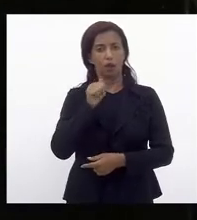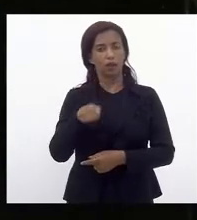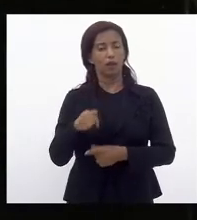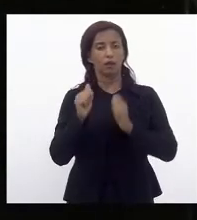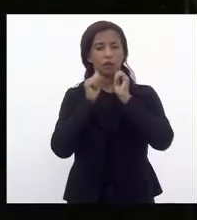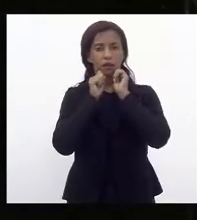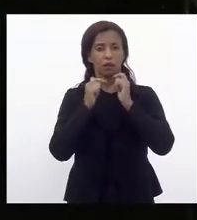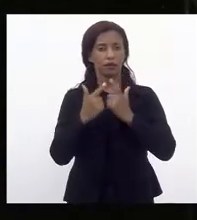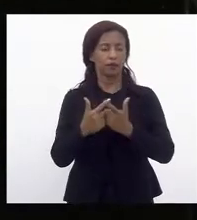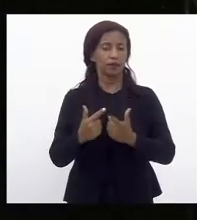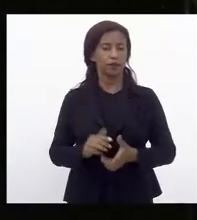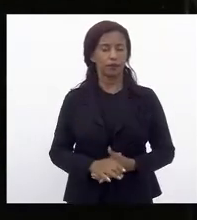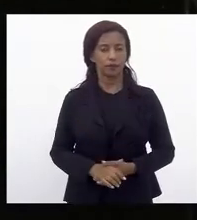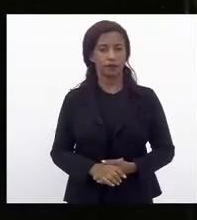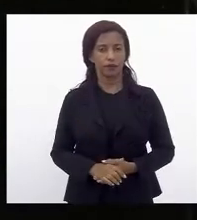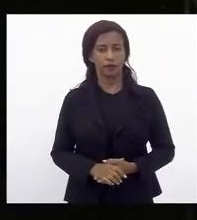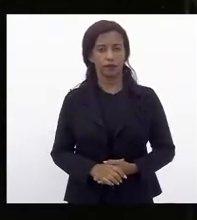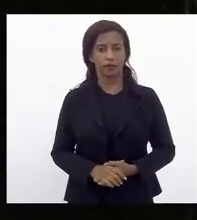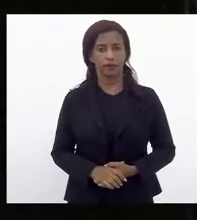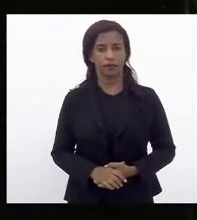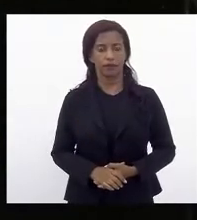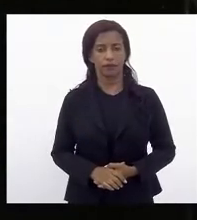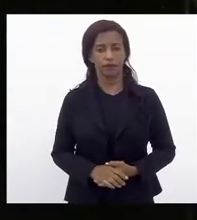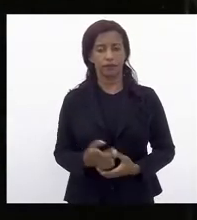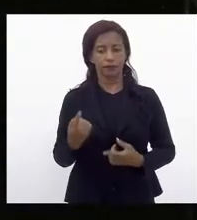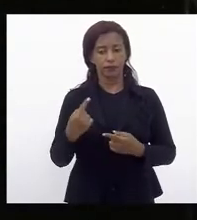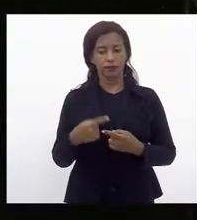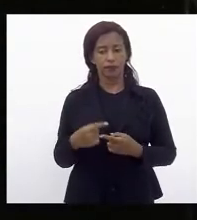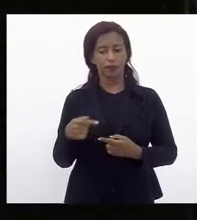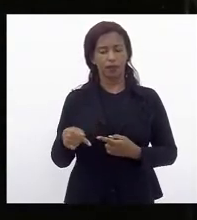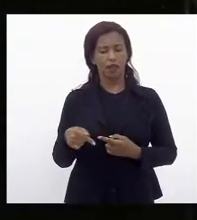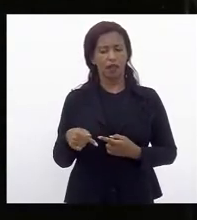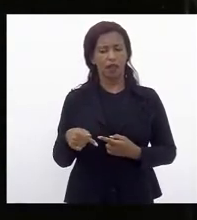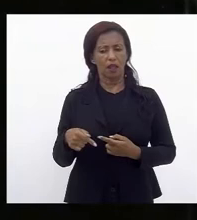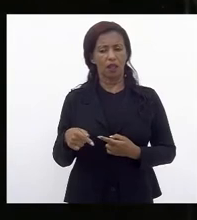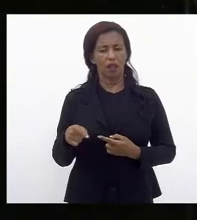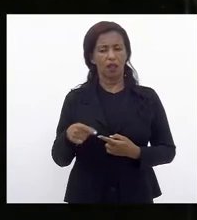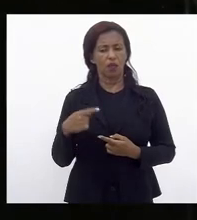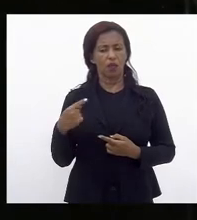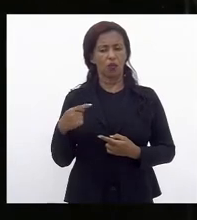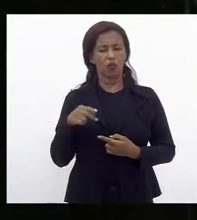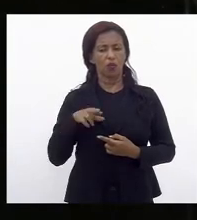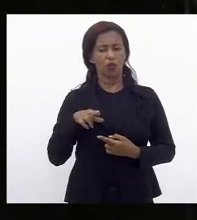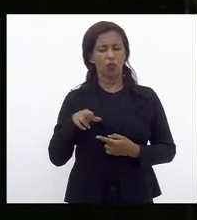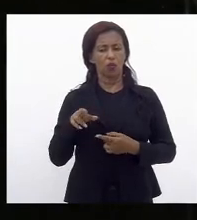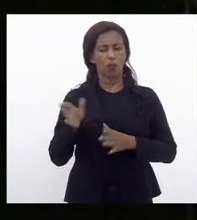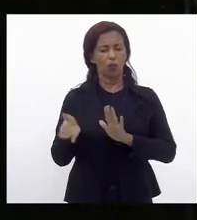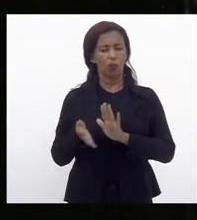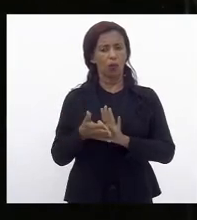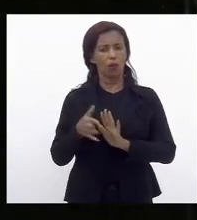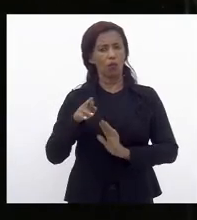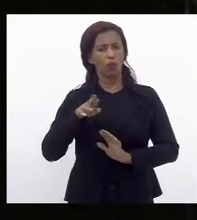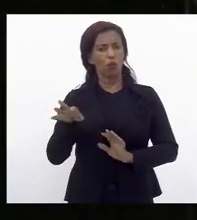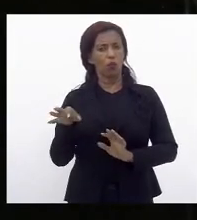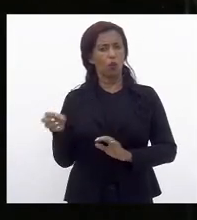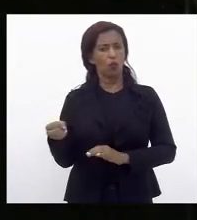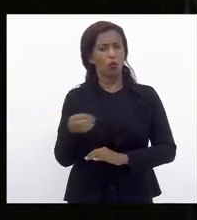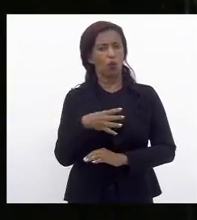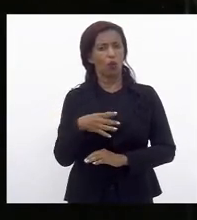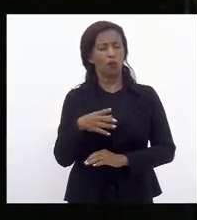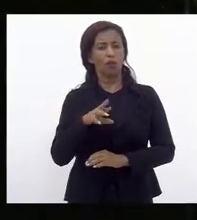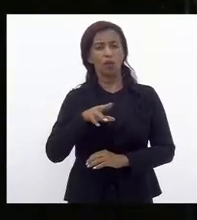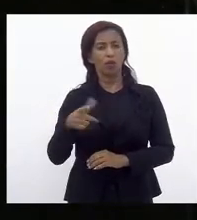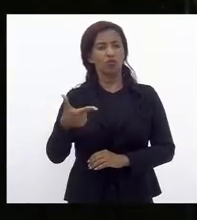dentro dessa casa, porque essa é uma proposição que não é nova e que nem é de